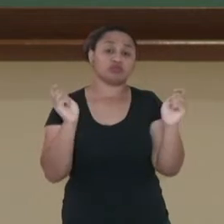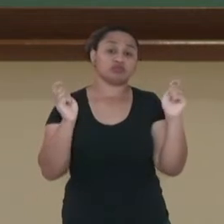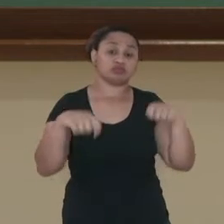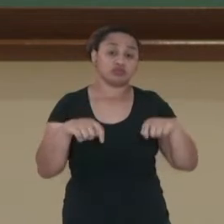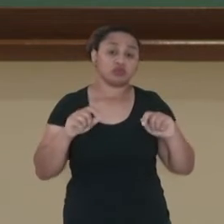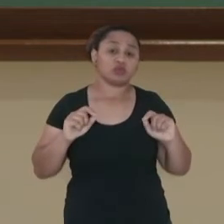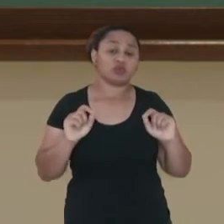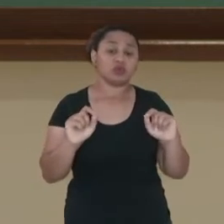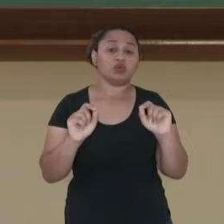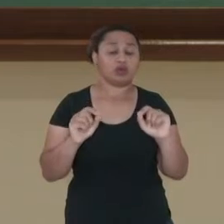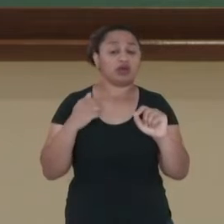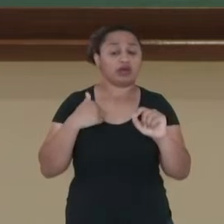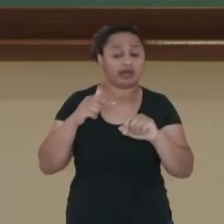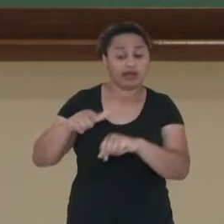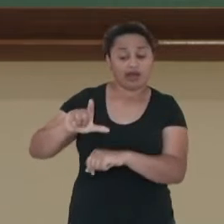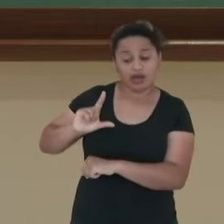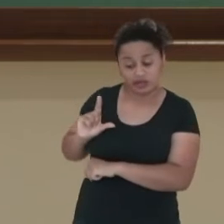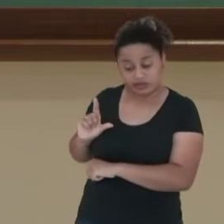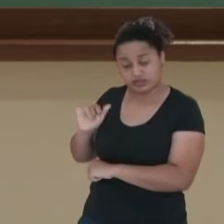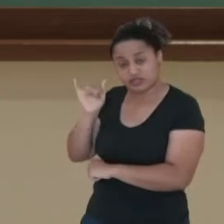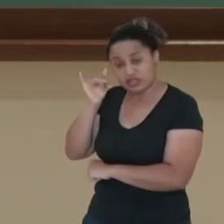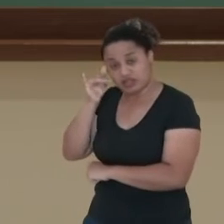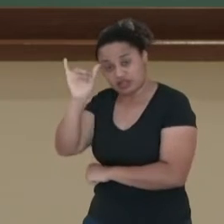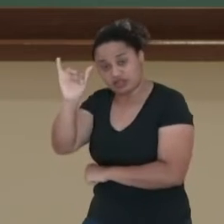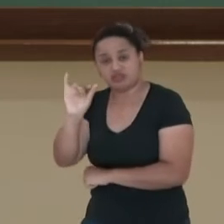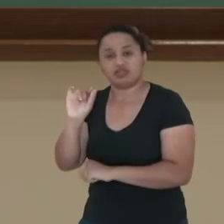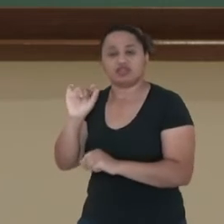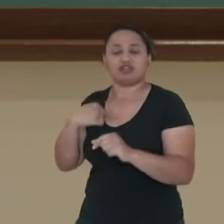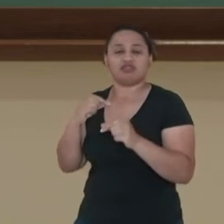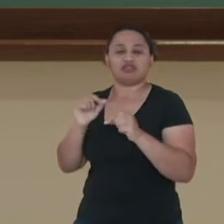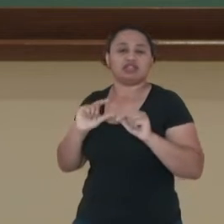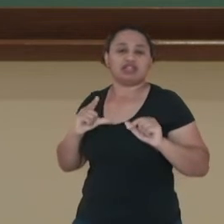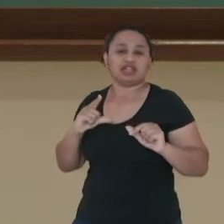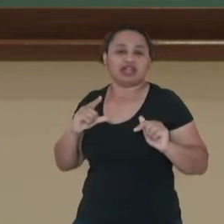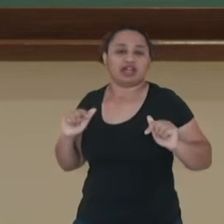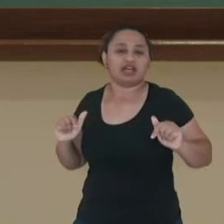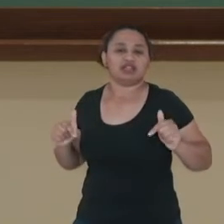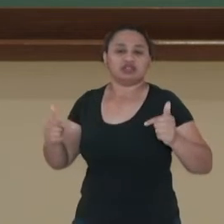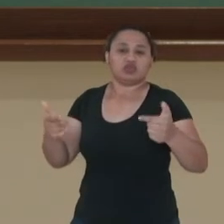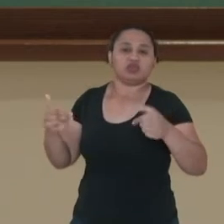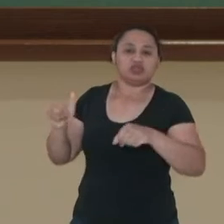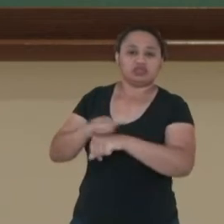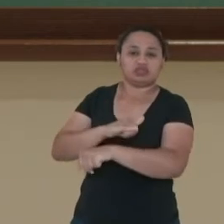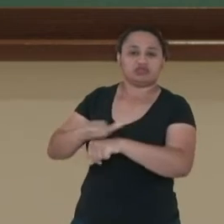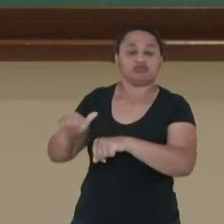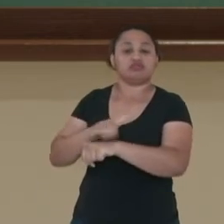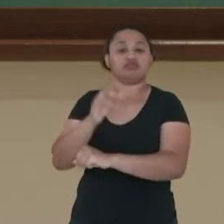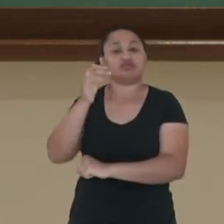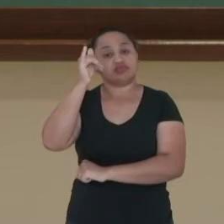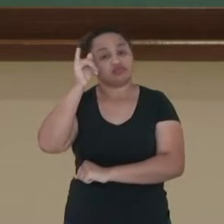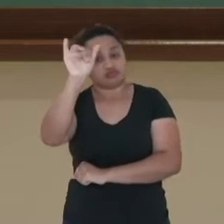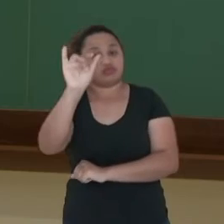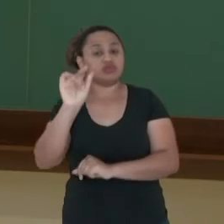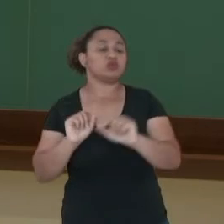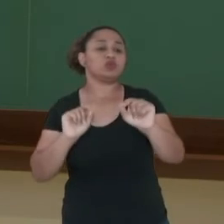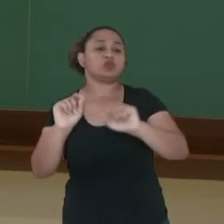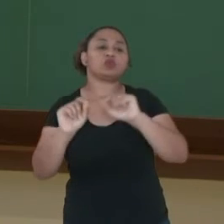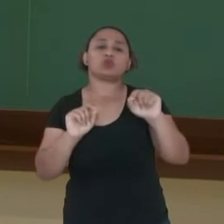né, antecipadamente se fazer, se adquirir estratégias para se evitar qualquer tipo